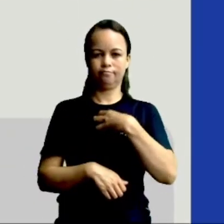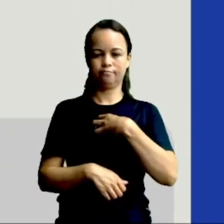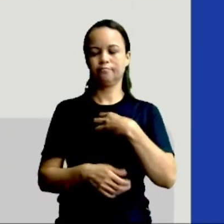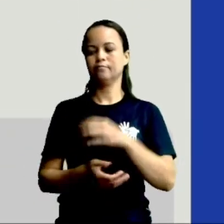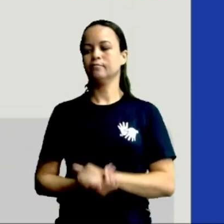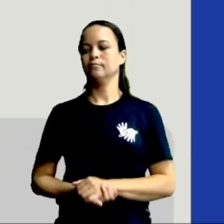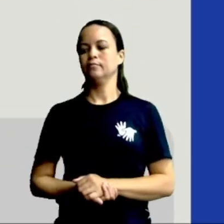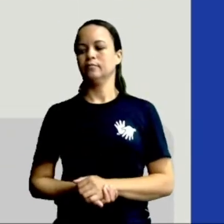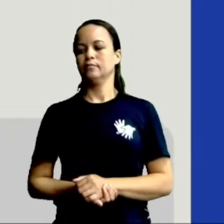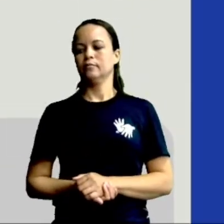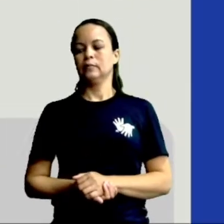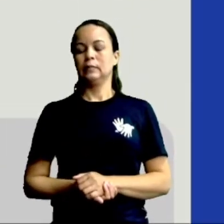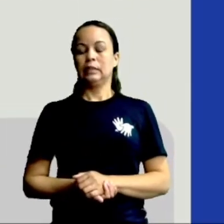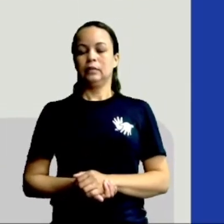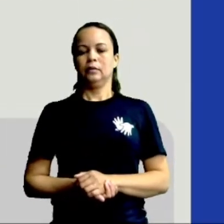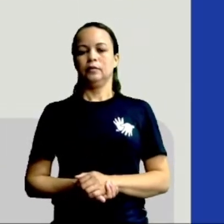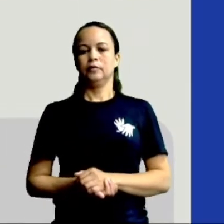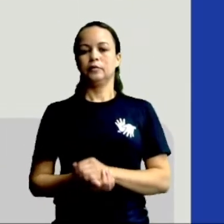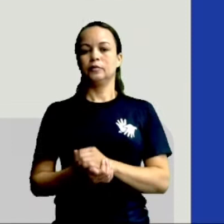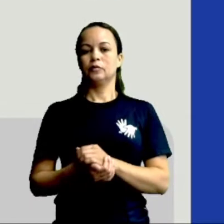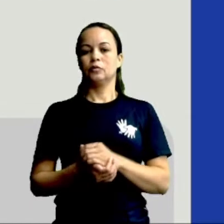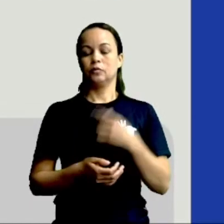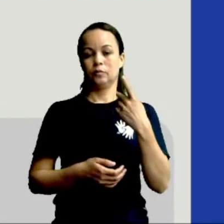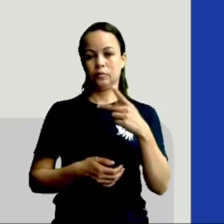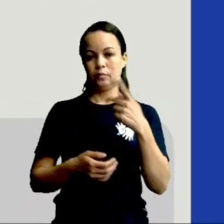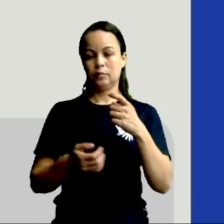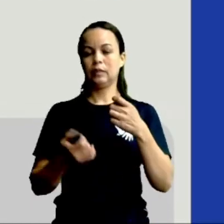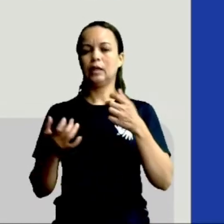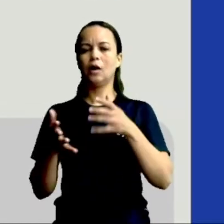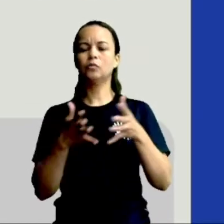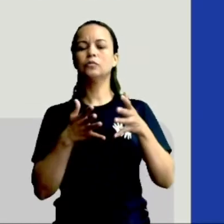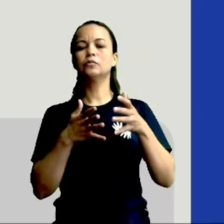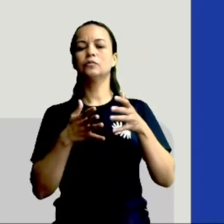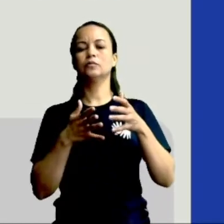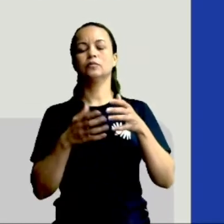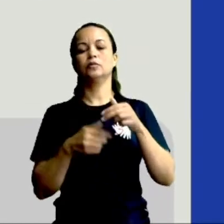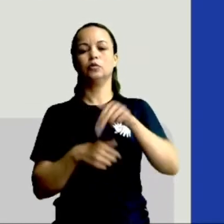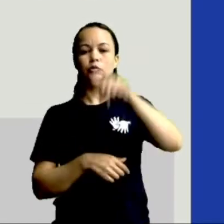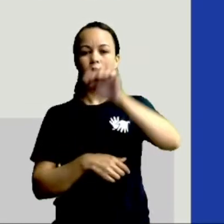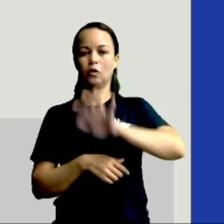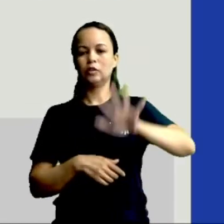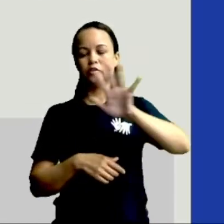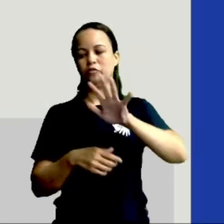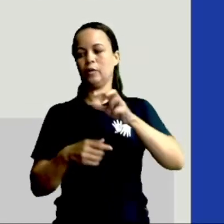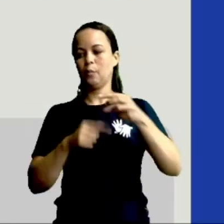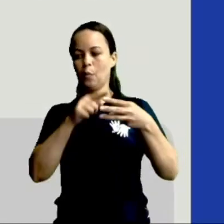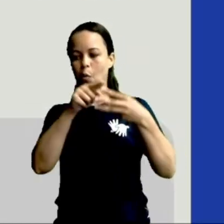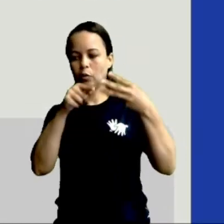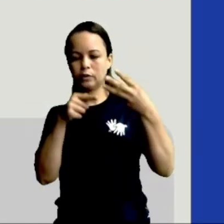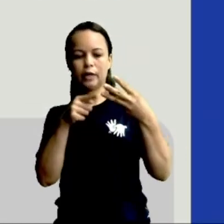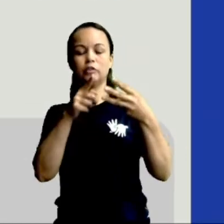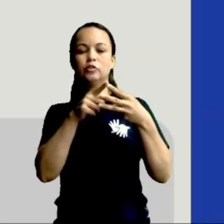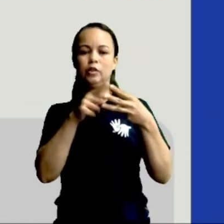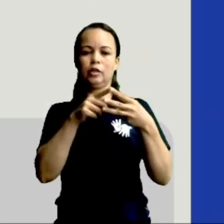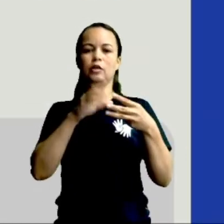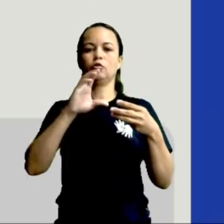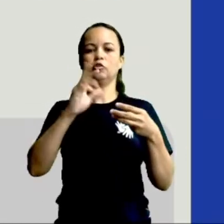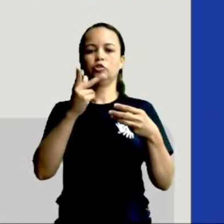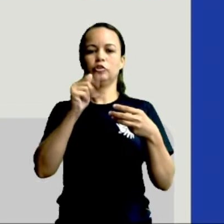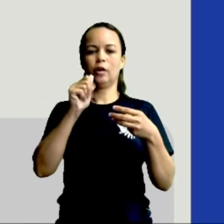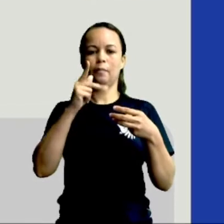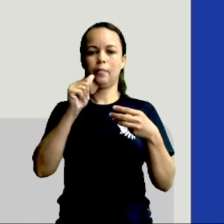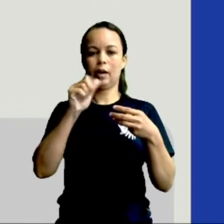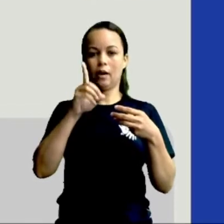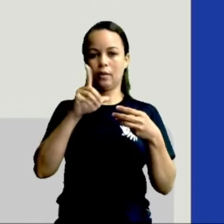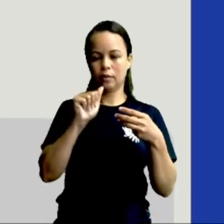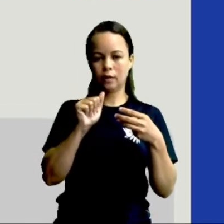Bom, o Planalto Nordestino é formado por 3 serras, que também são conhecidas como chapadas. Aí eu vou